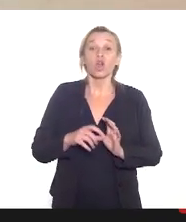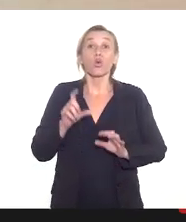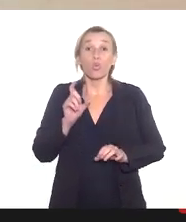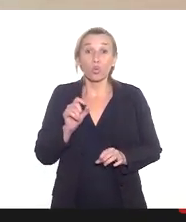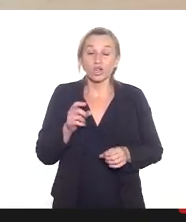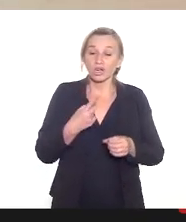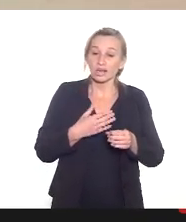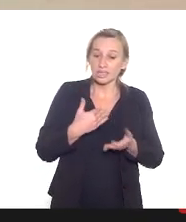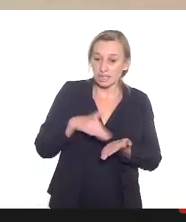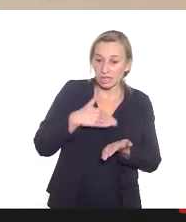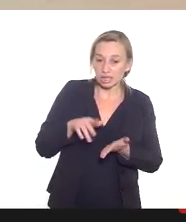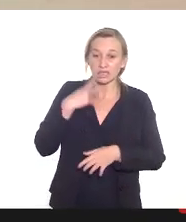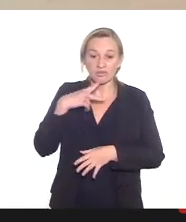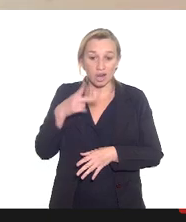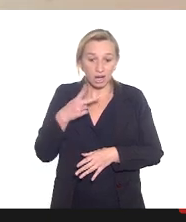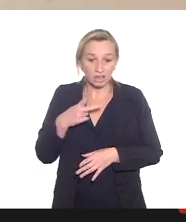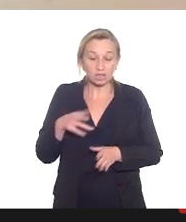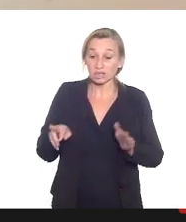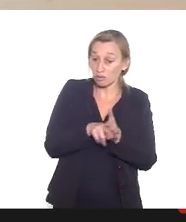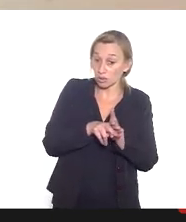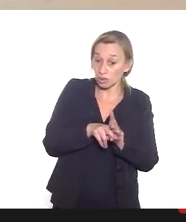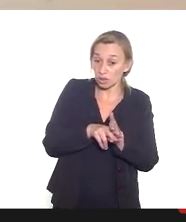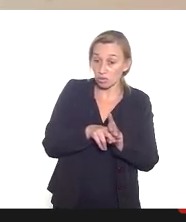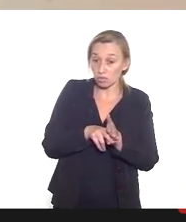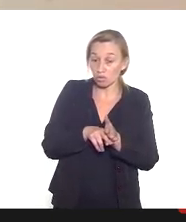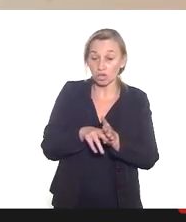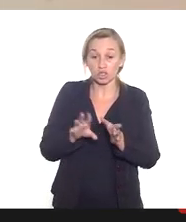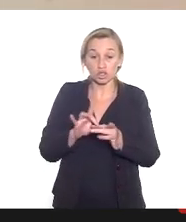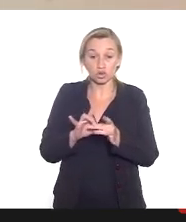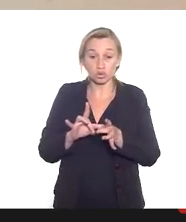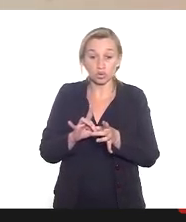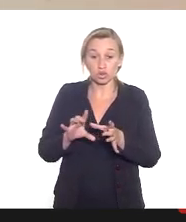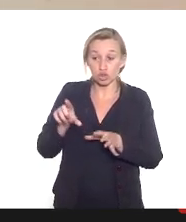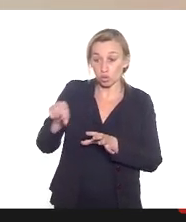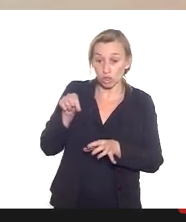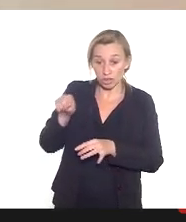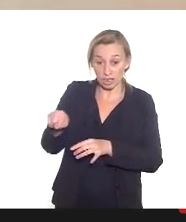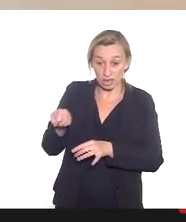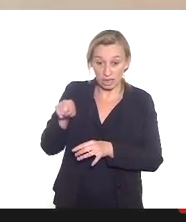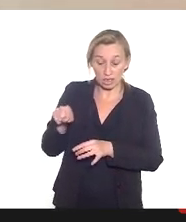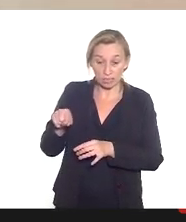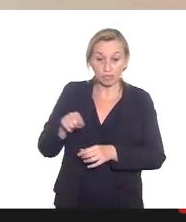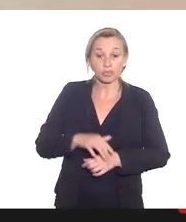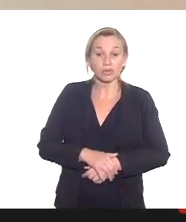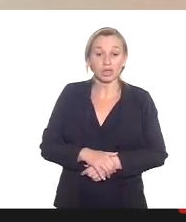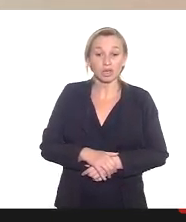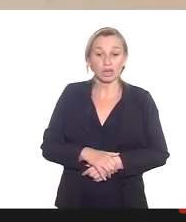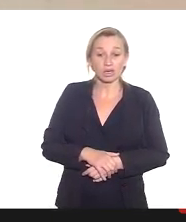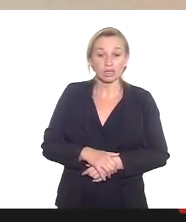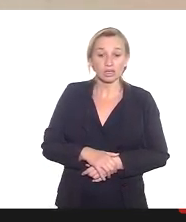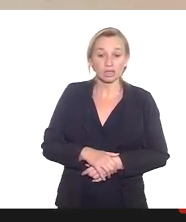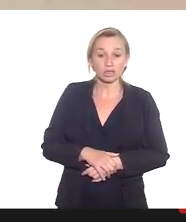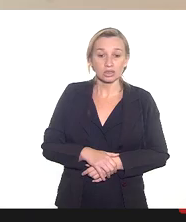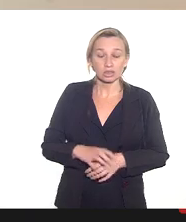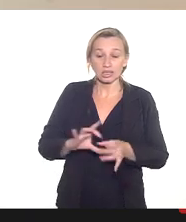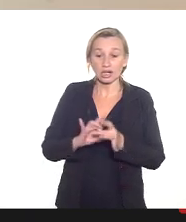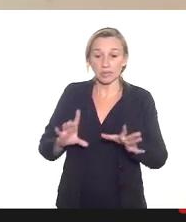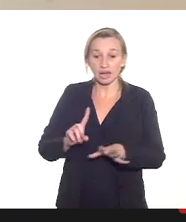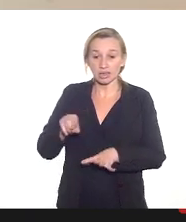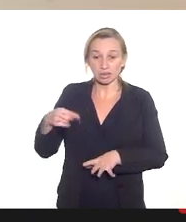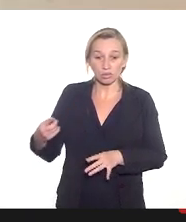que A secretaria está olhando nesta resolução e o que ficou decidido naquela ocasião para gerar essa